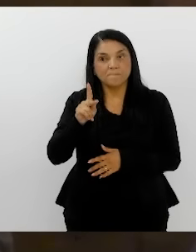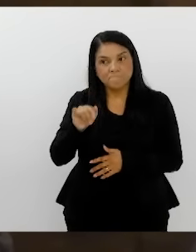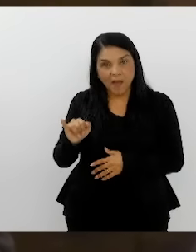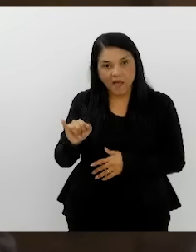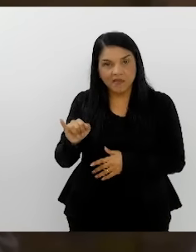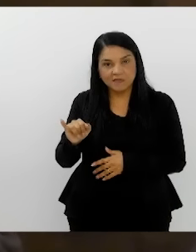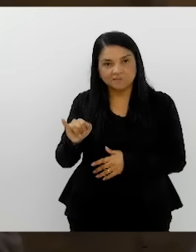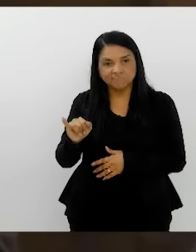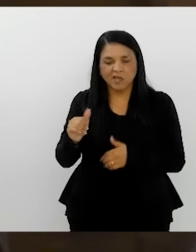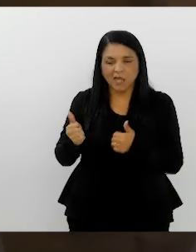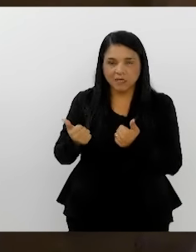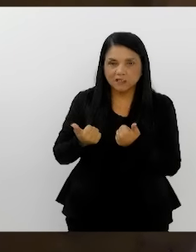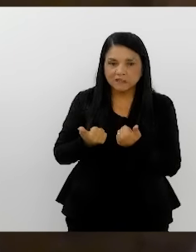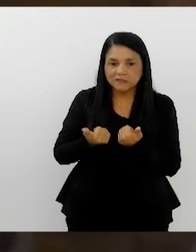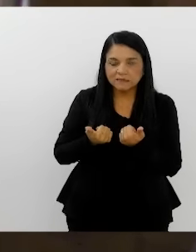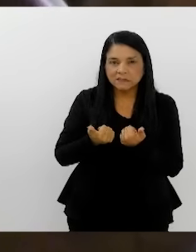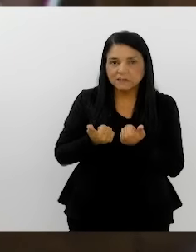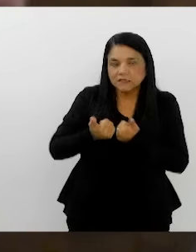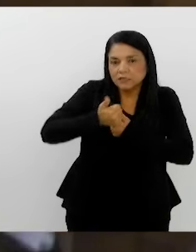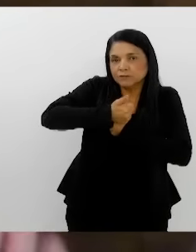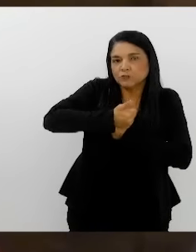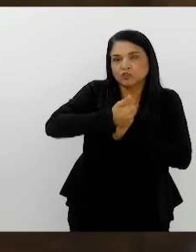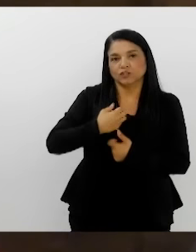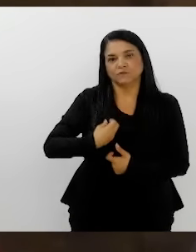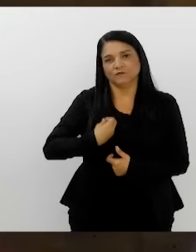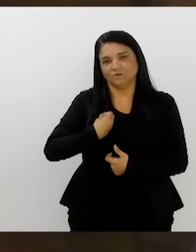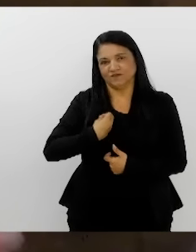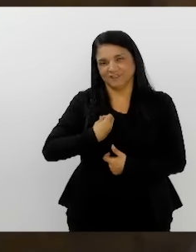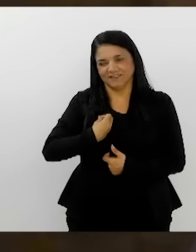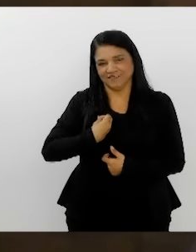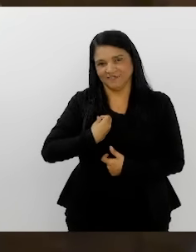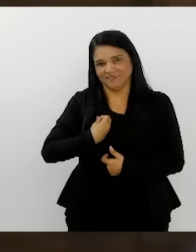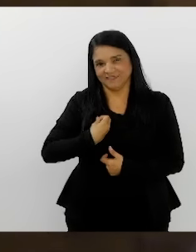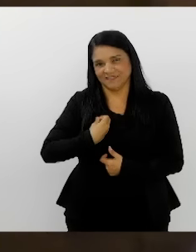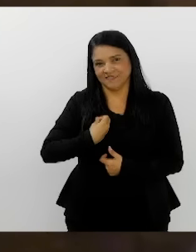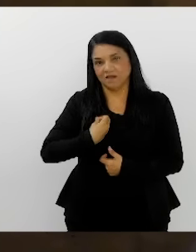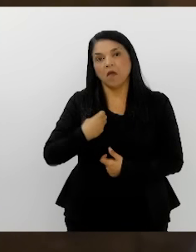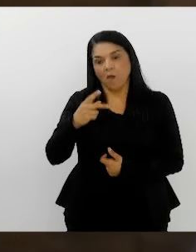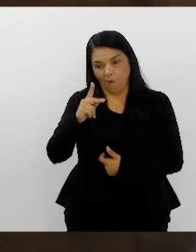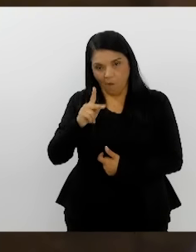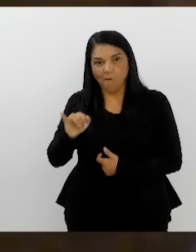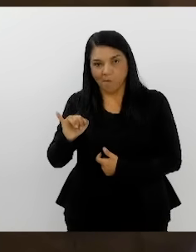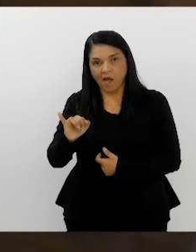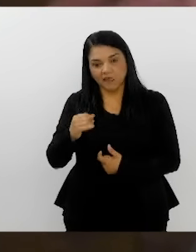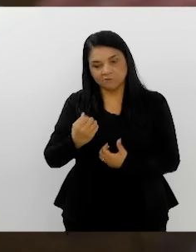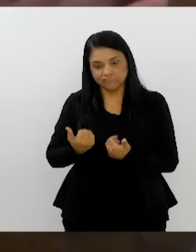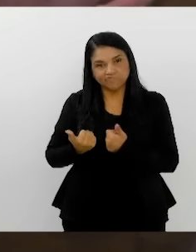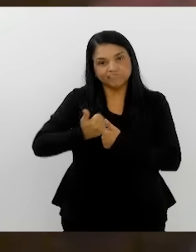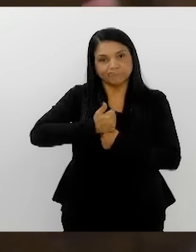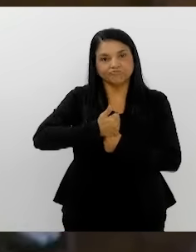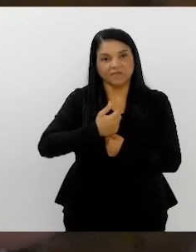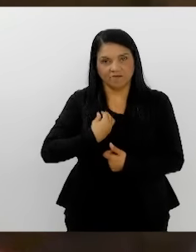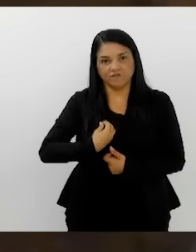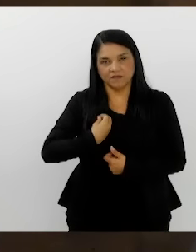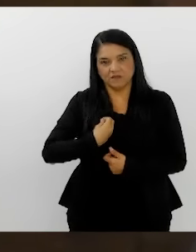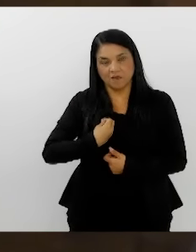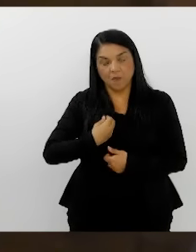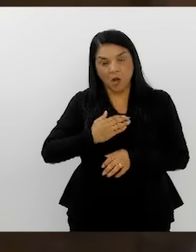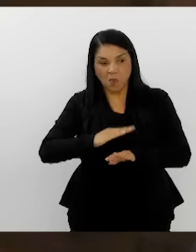outro. Jesus não disse o pai é aquele que dá vida pelo outro. O pai dá a vida pelo outro, mas pode em determinado